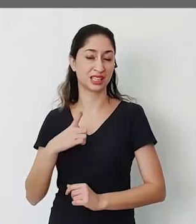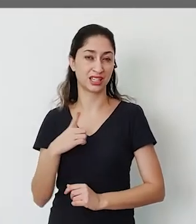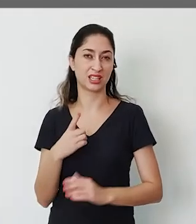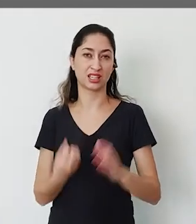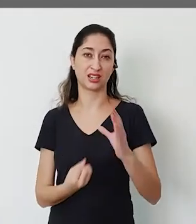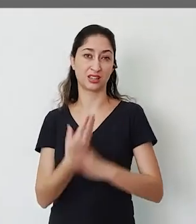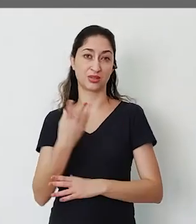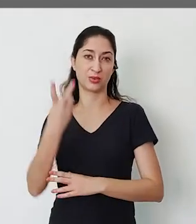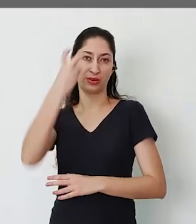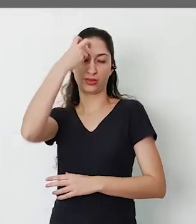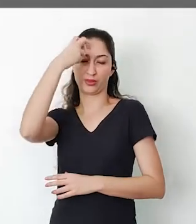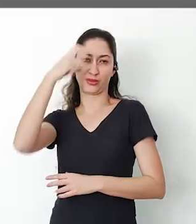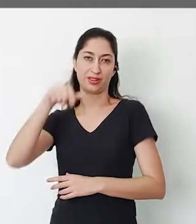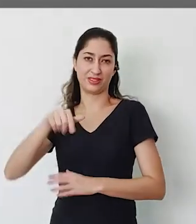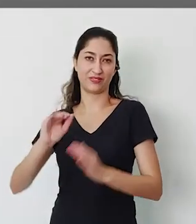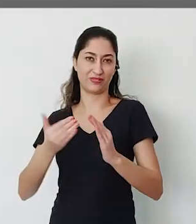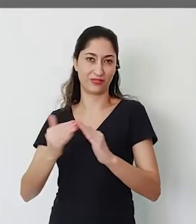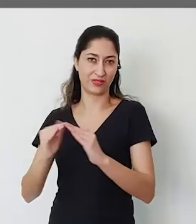É,